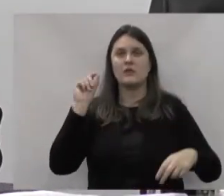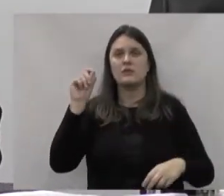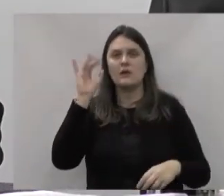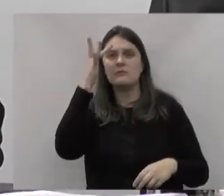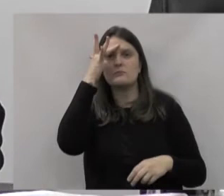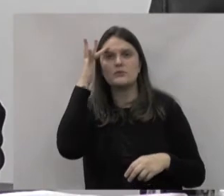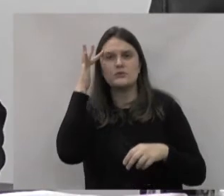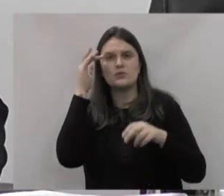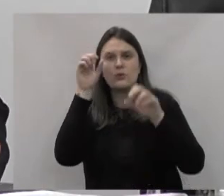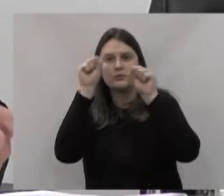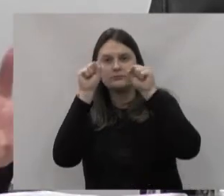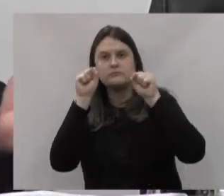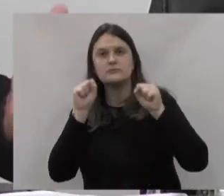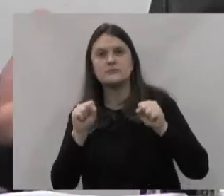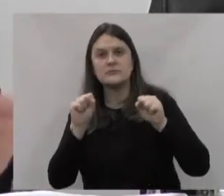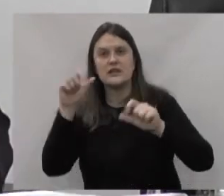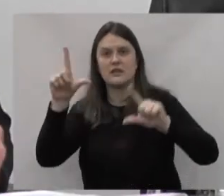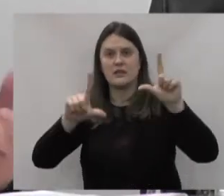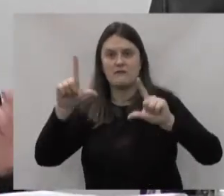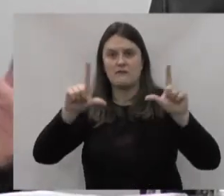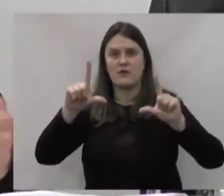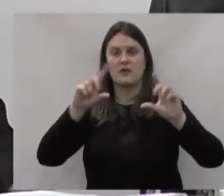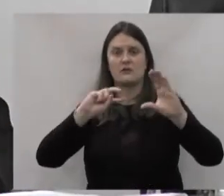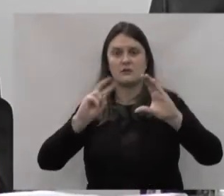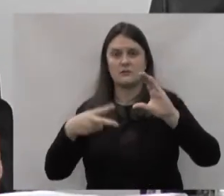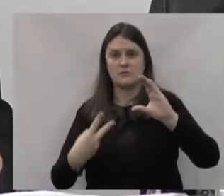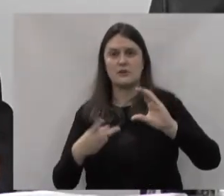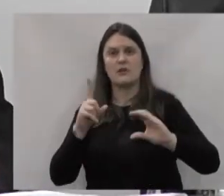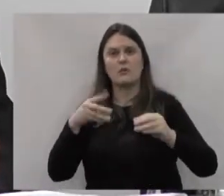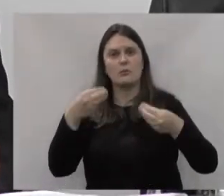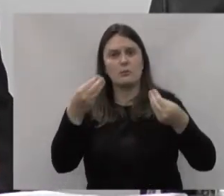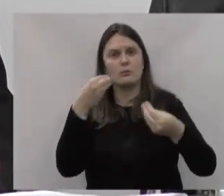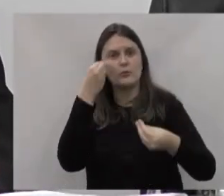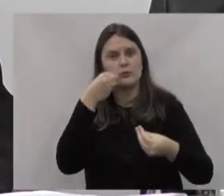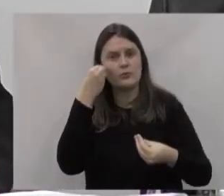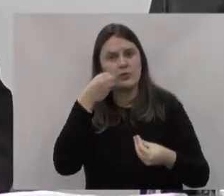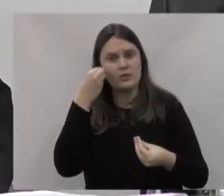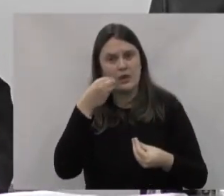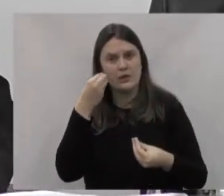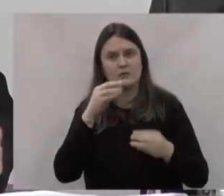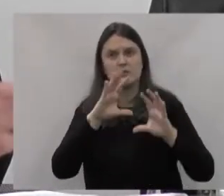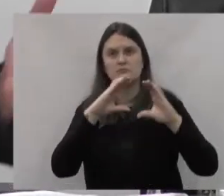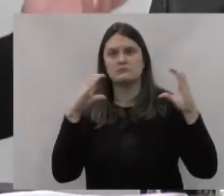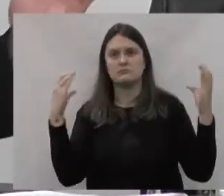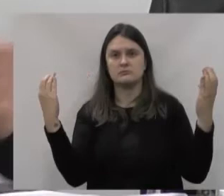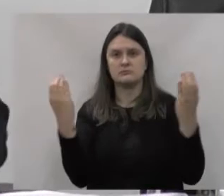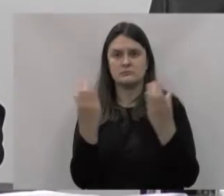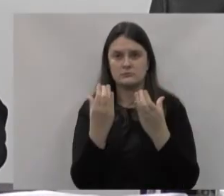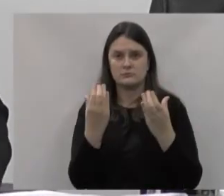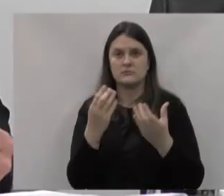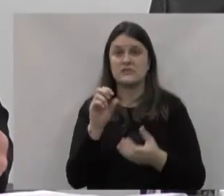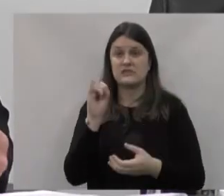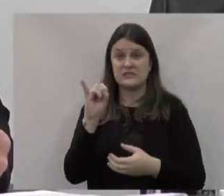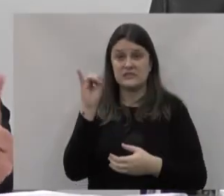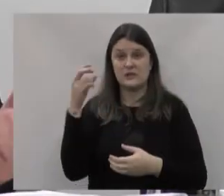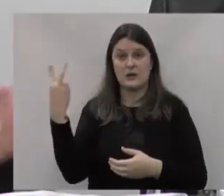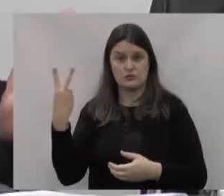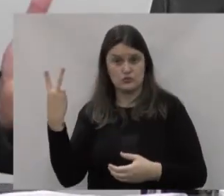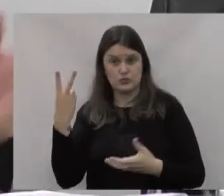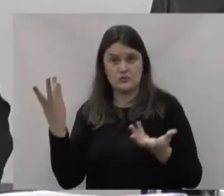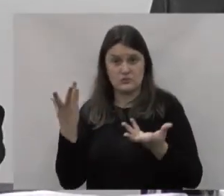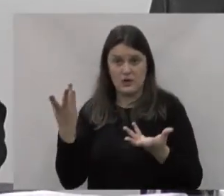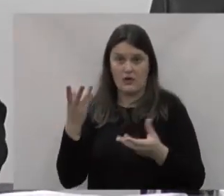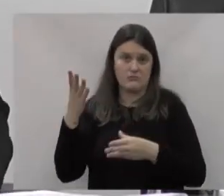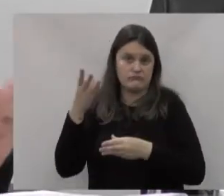nos acompanha pela TV Câmara, uma oportunidade de dar essas informações à nossa comunidade. Se alguma de vocês quiser fazer